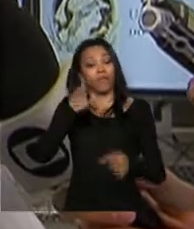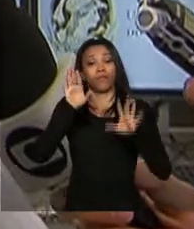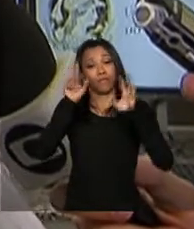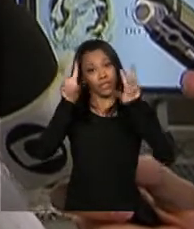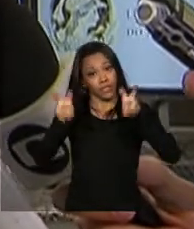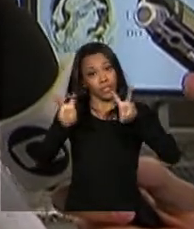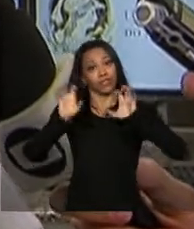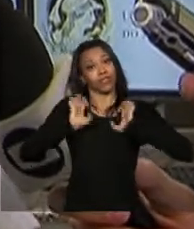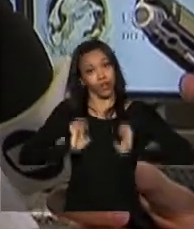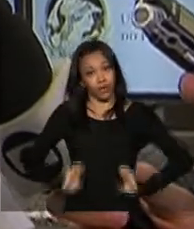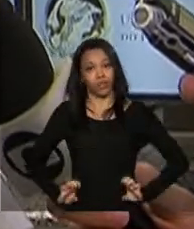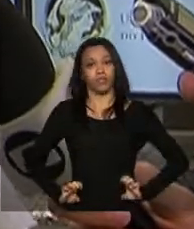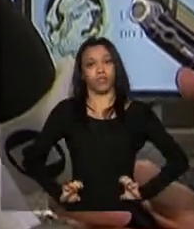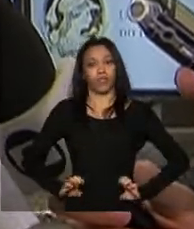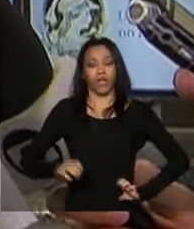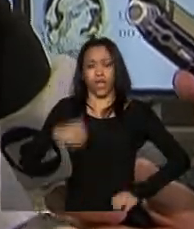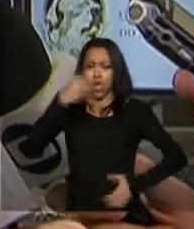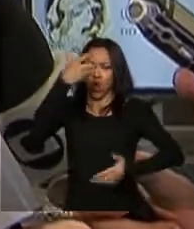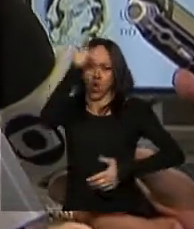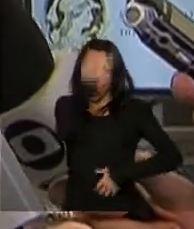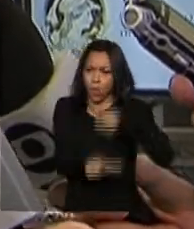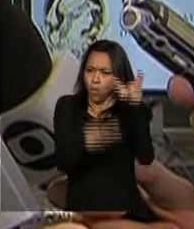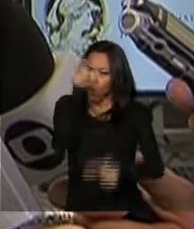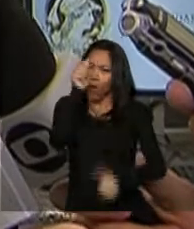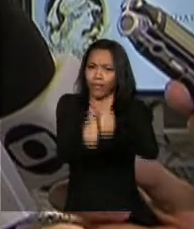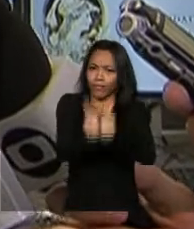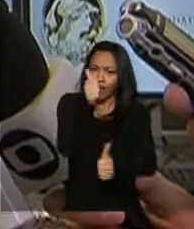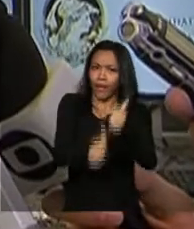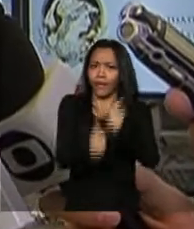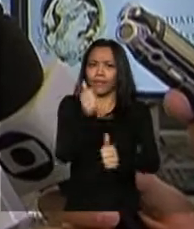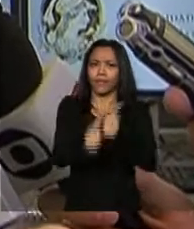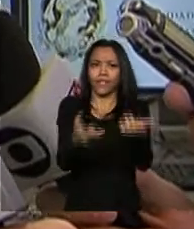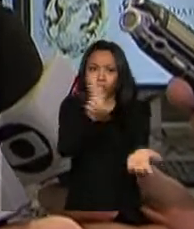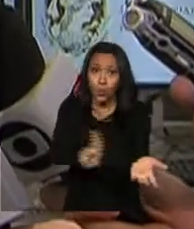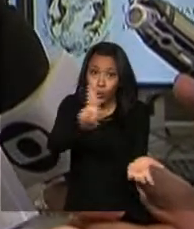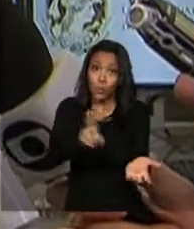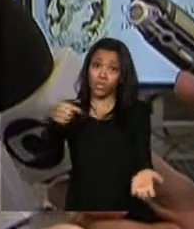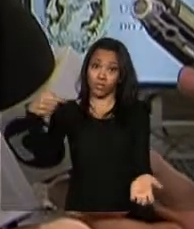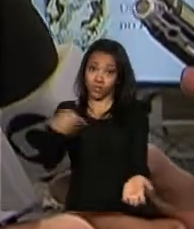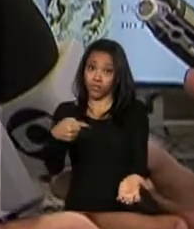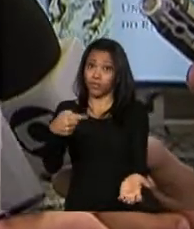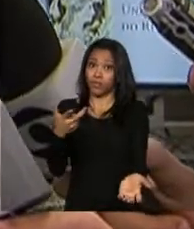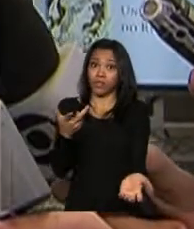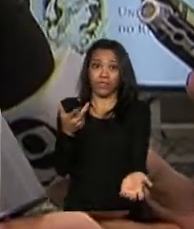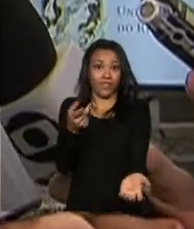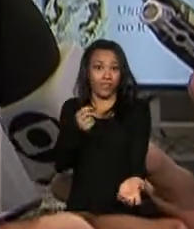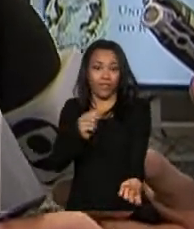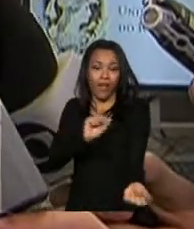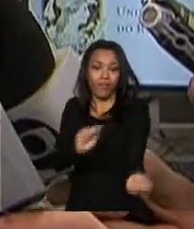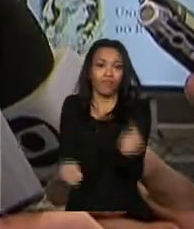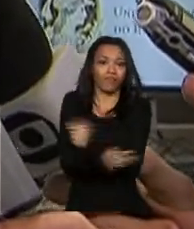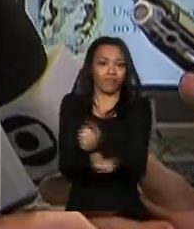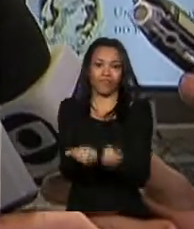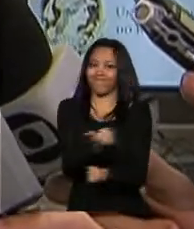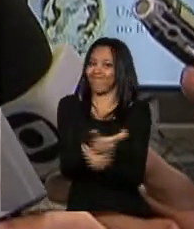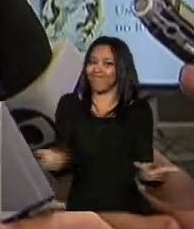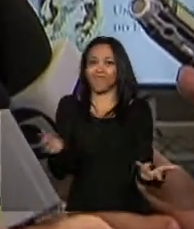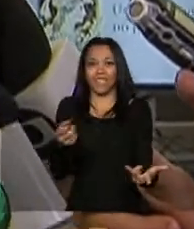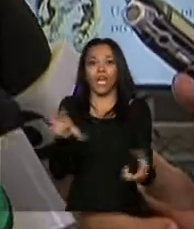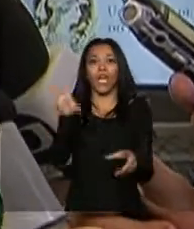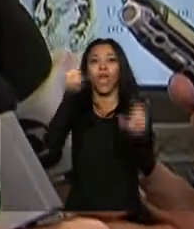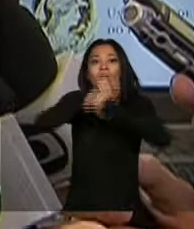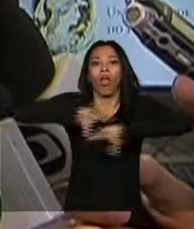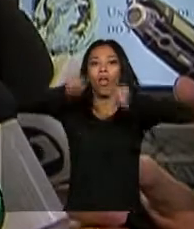Um atleta ou um esquema ou um processo de dopagem frauda uma competição esportiva, engana